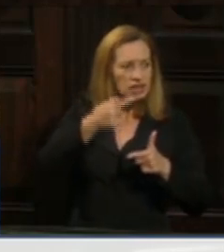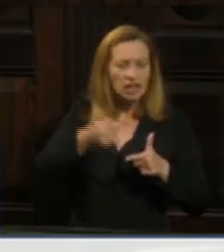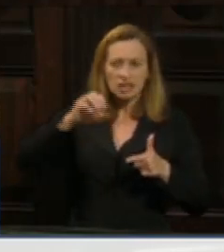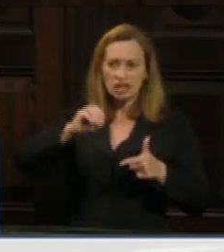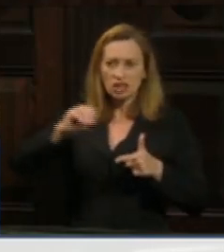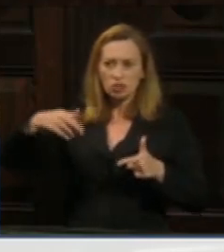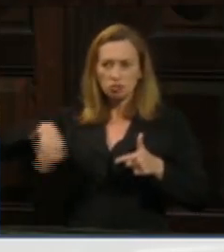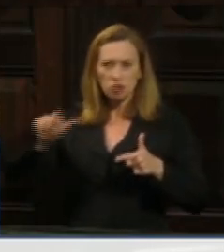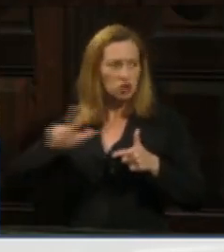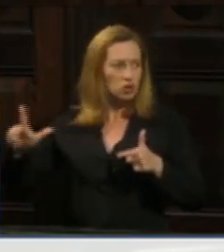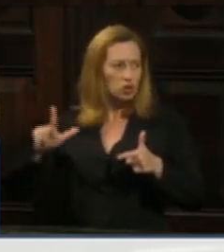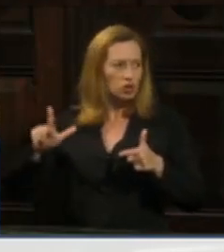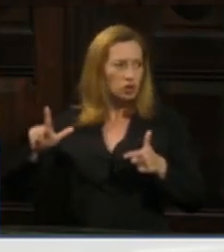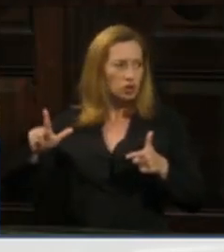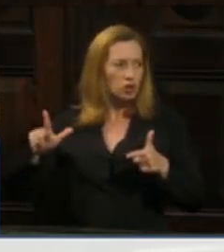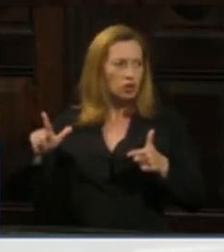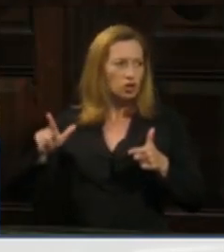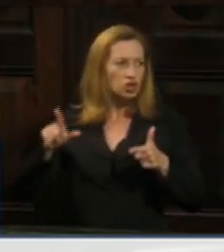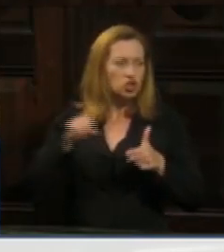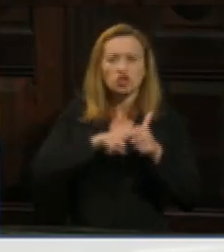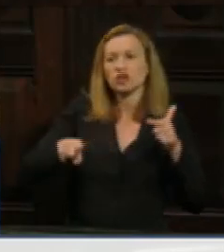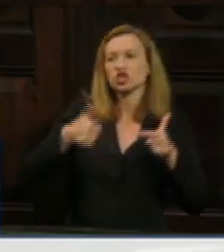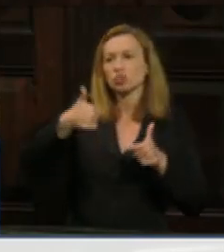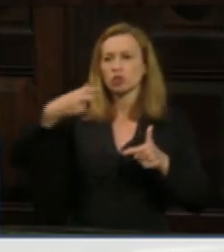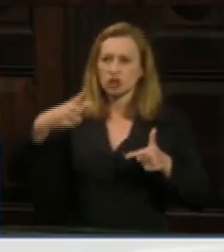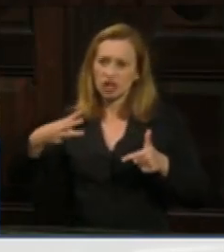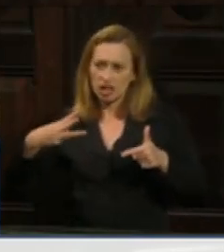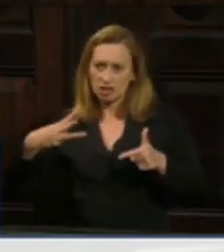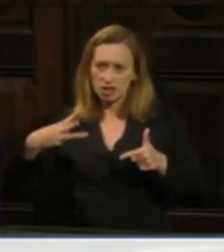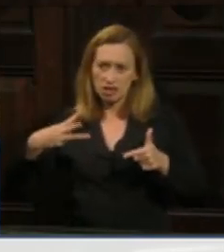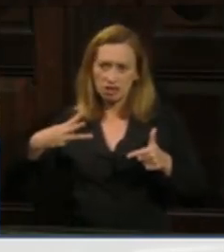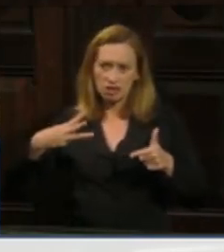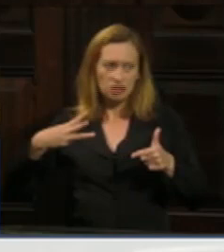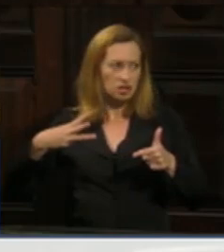para a poupança vinculada à minha conta, isso também é uma movimentação financeira. Ou seja,